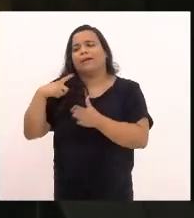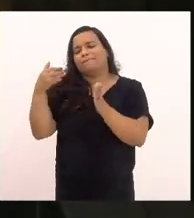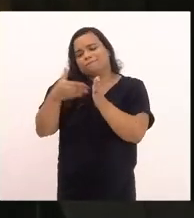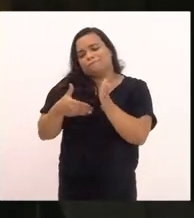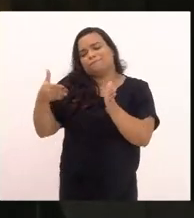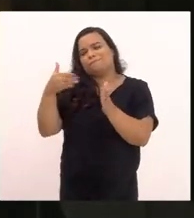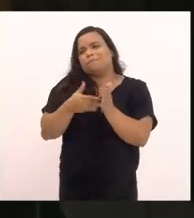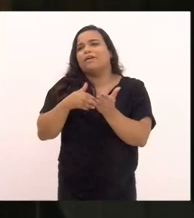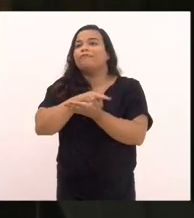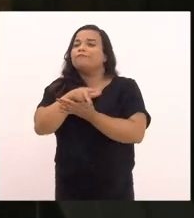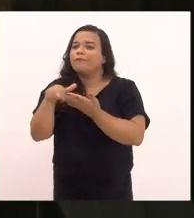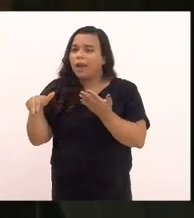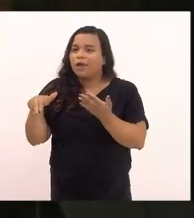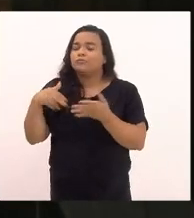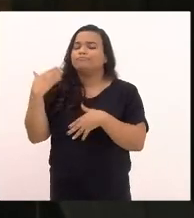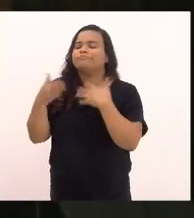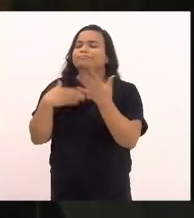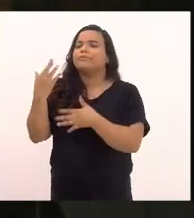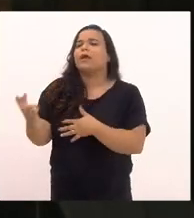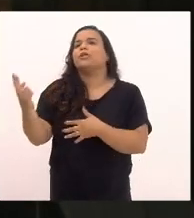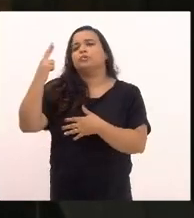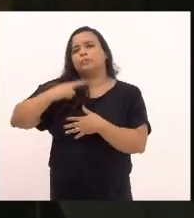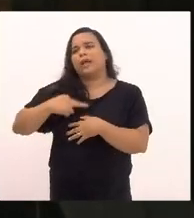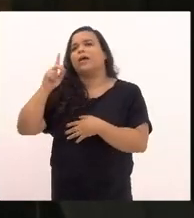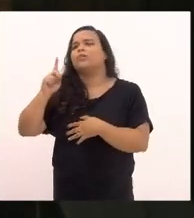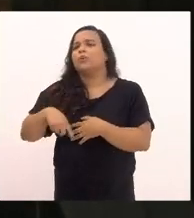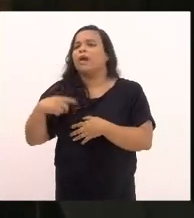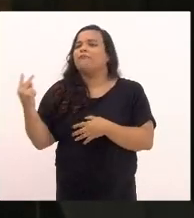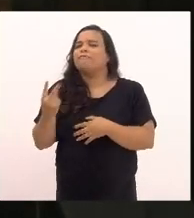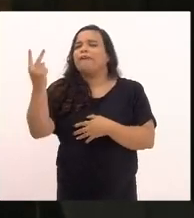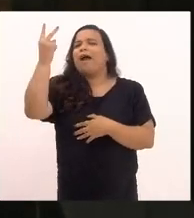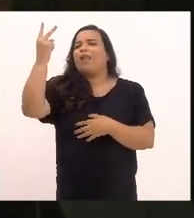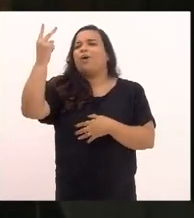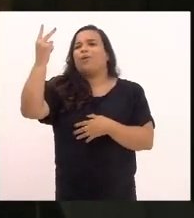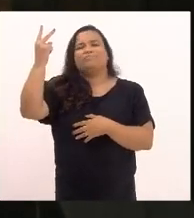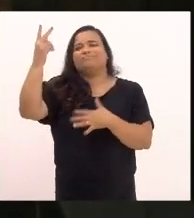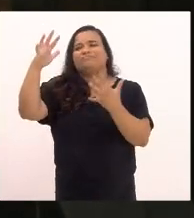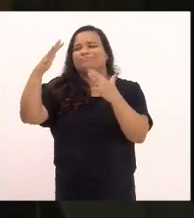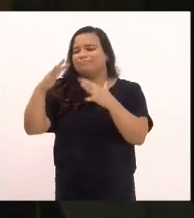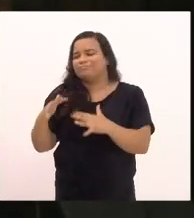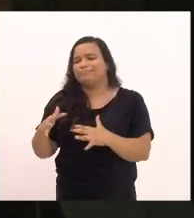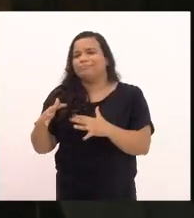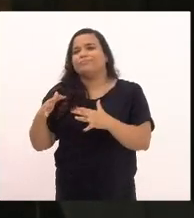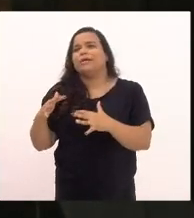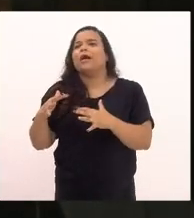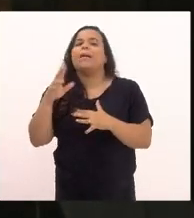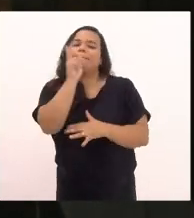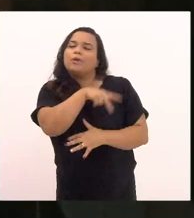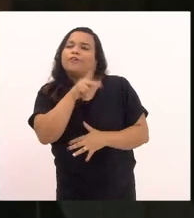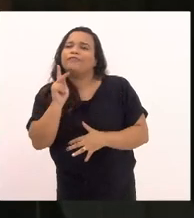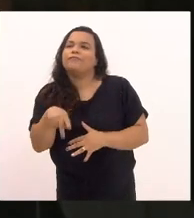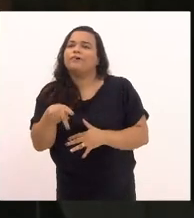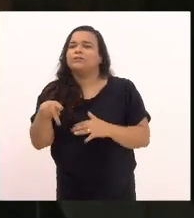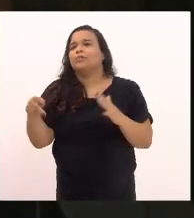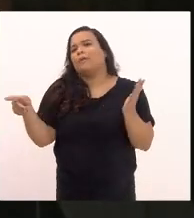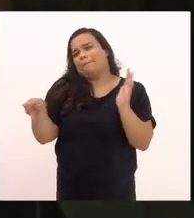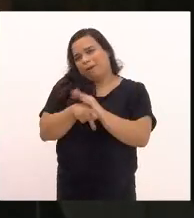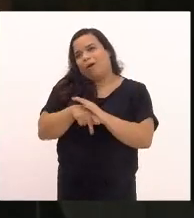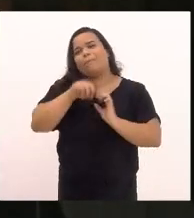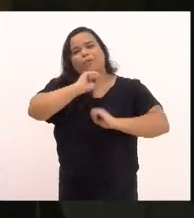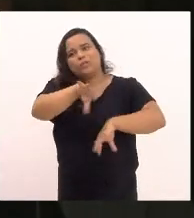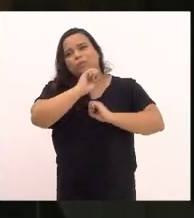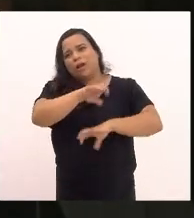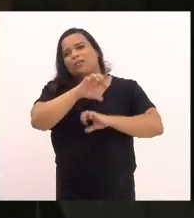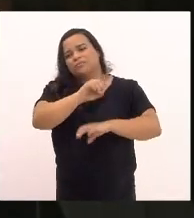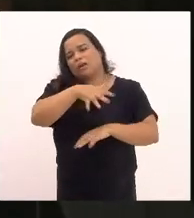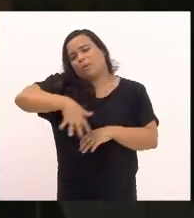que acabam tendo como resultado a desvalorização permanente dos profissionais de educação. A gente teve em várias áreas